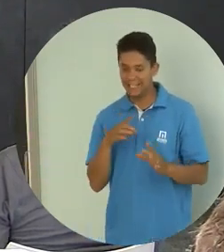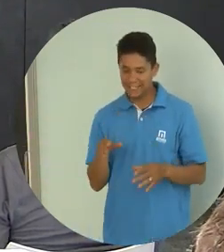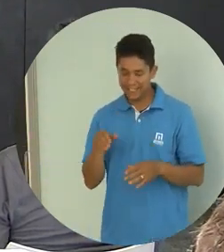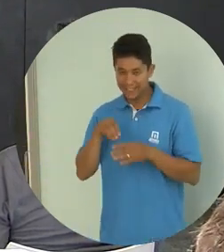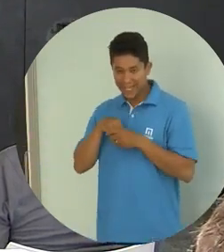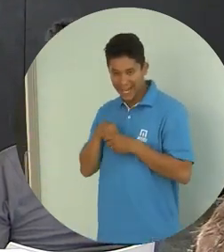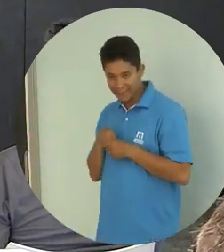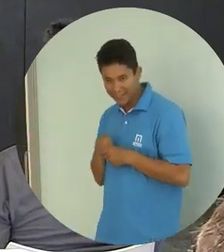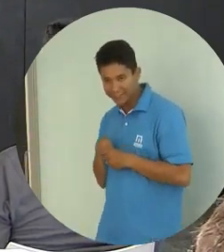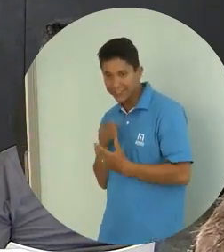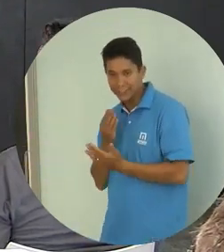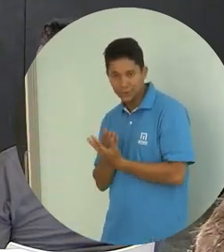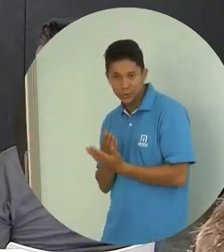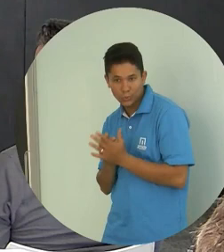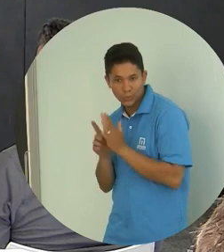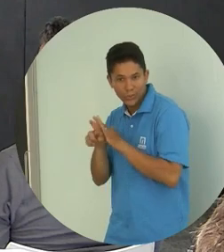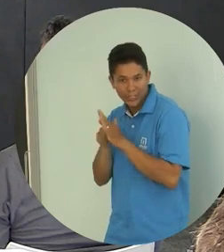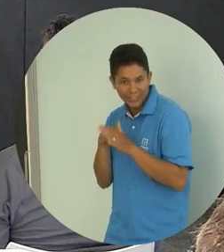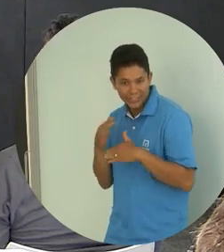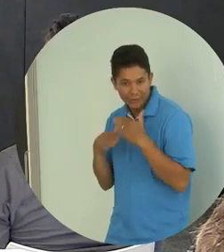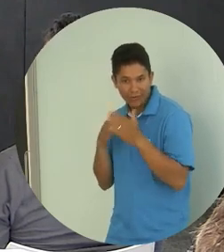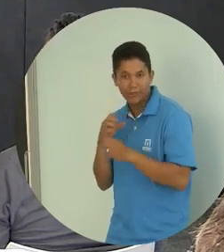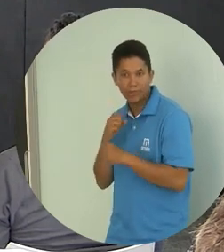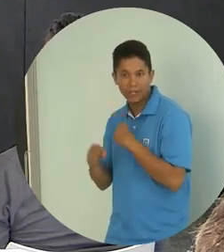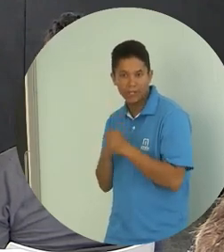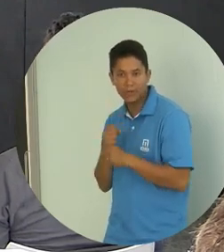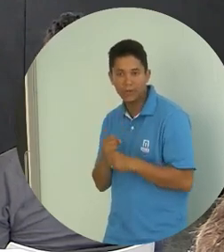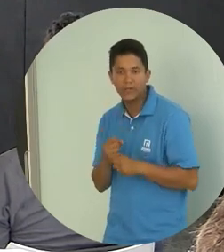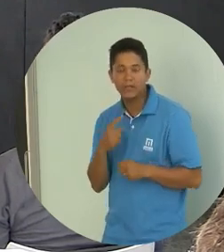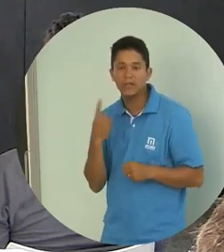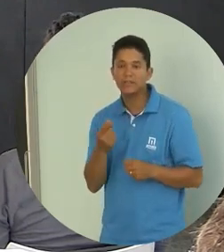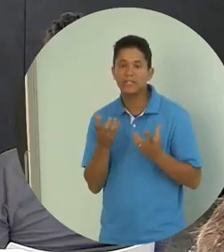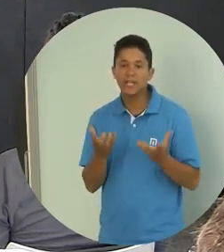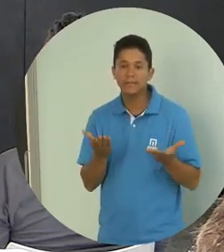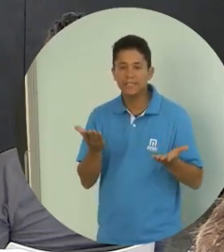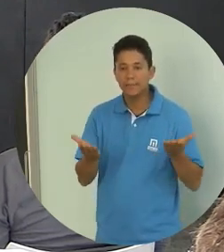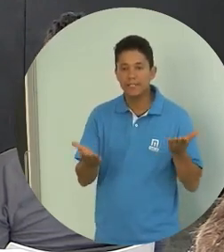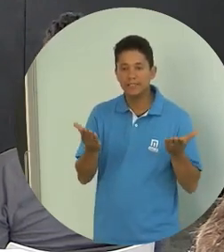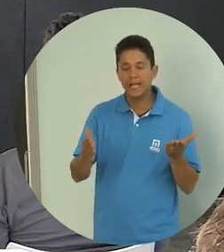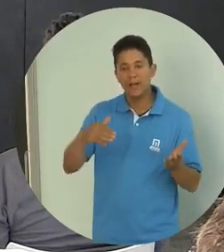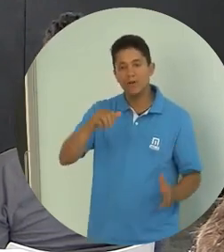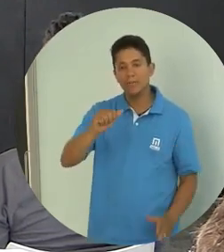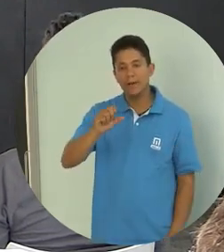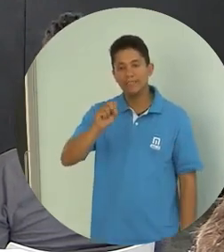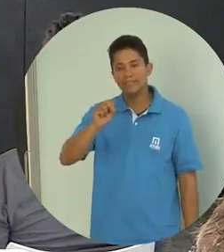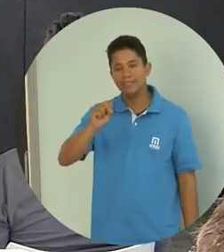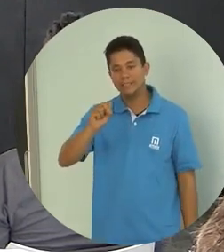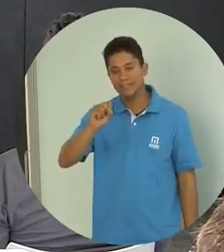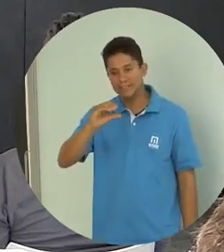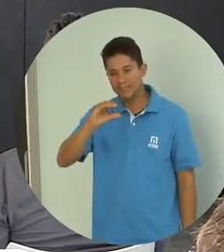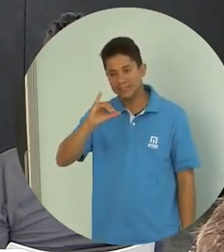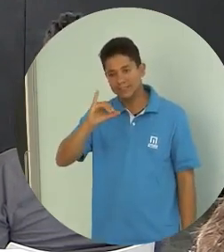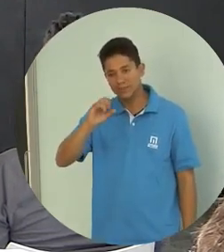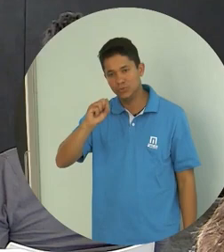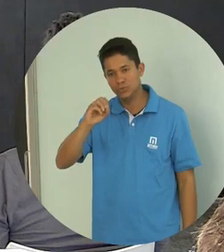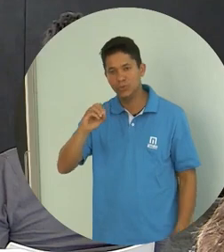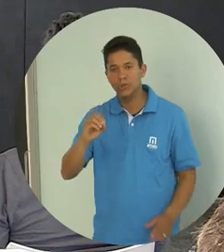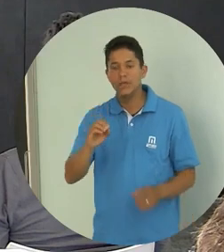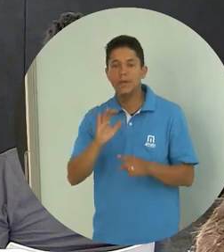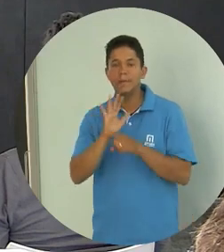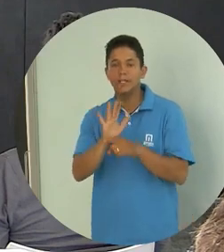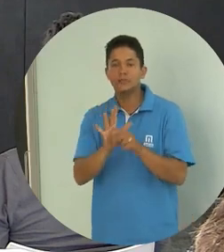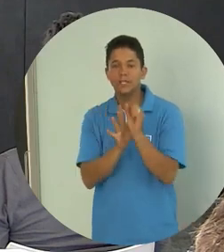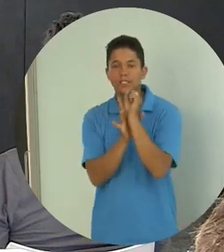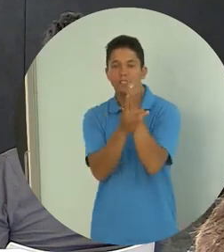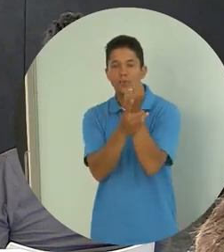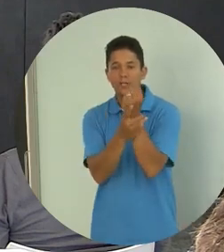são desenvolvidos todos os anos, para estabilizar os maciços, para melhorar esses fatores de segurança ali. Uma linha